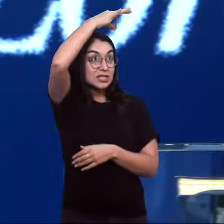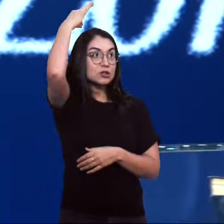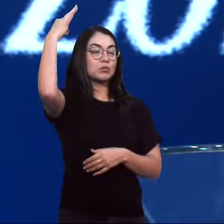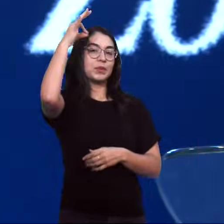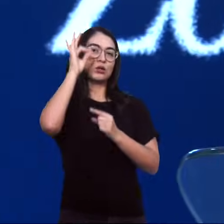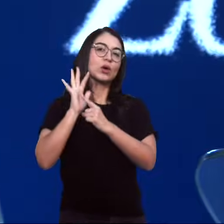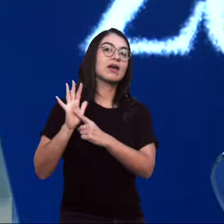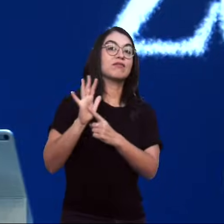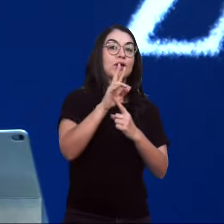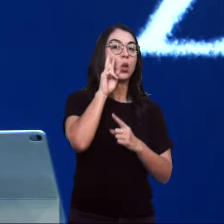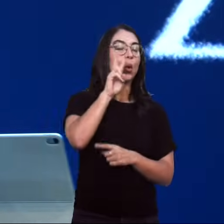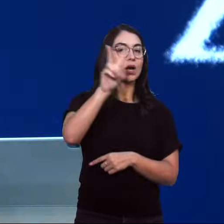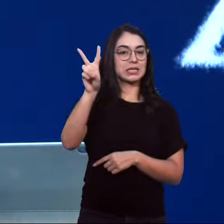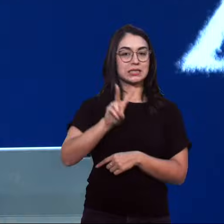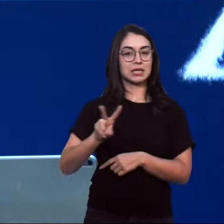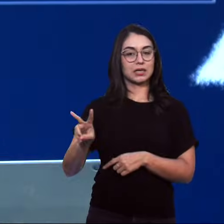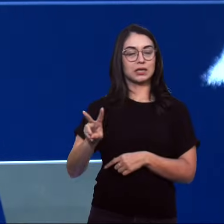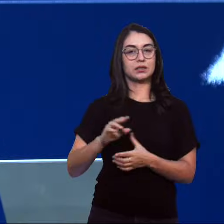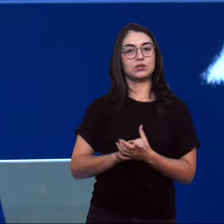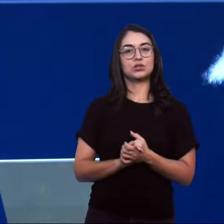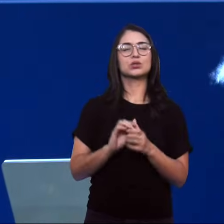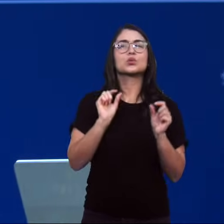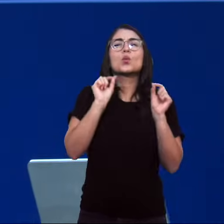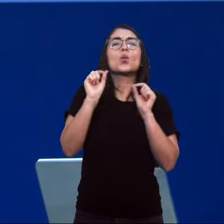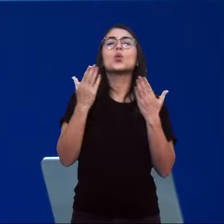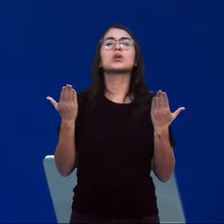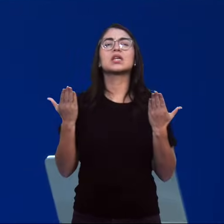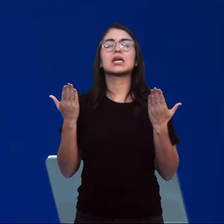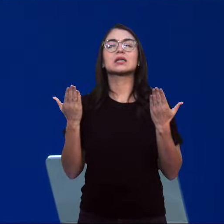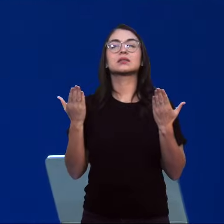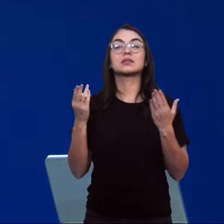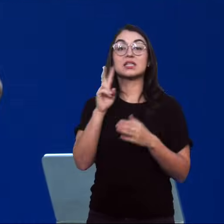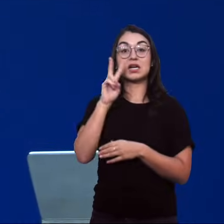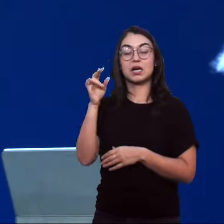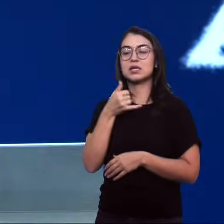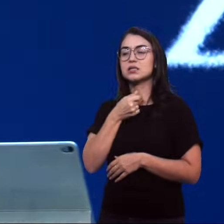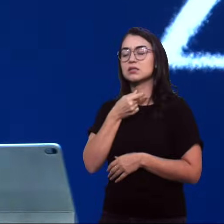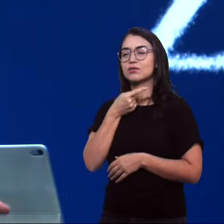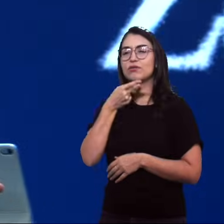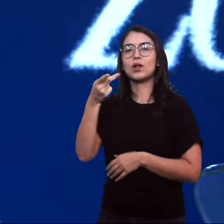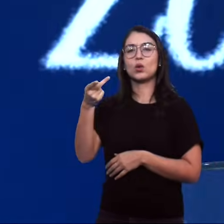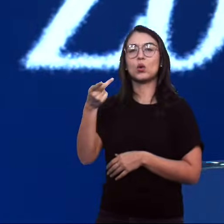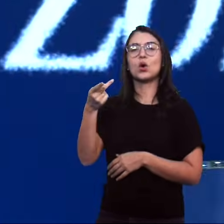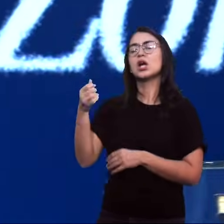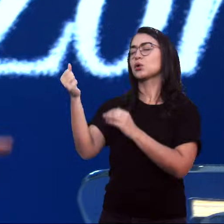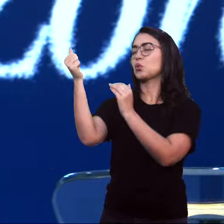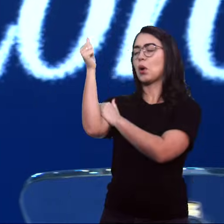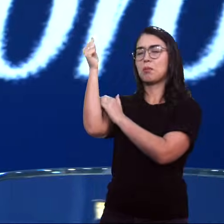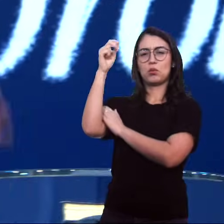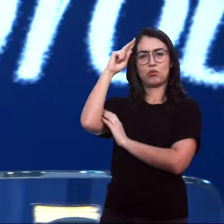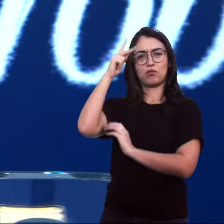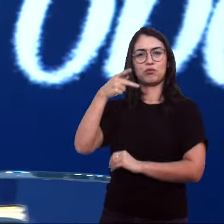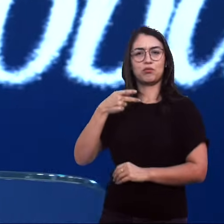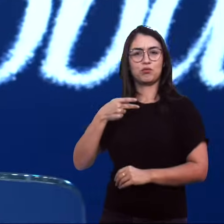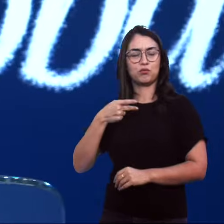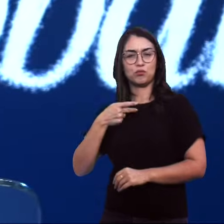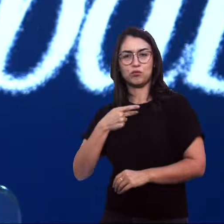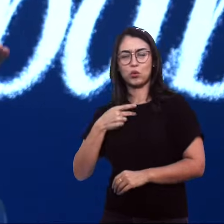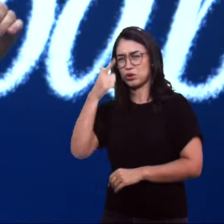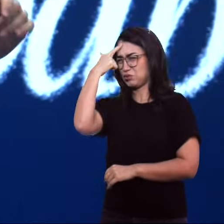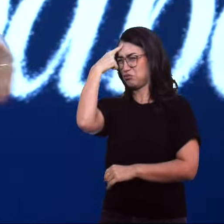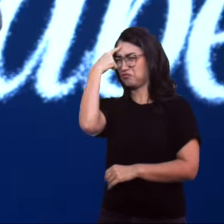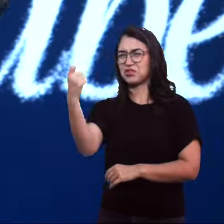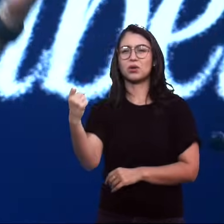por que Zacarias disse para Zorobabel: não é por força nem violência, mas pelo meu espírito, né? Na versão que a gente leu